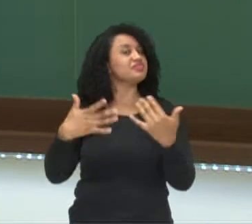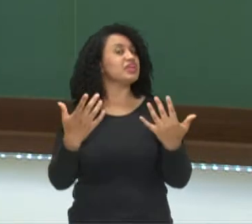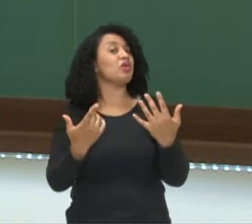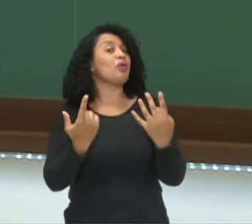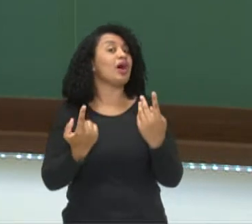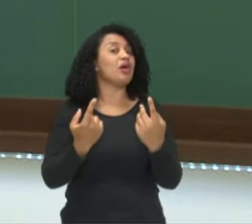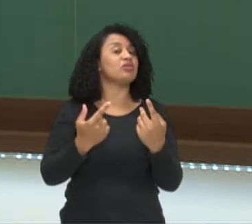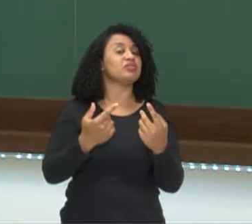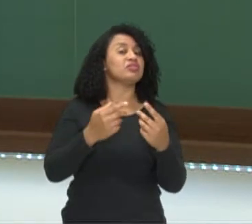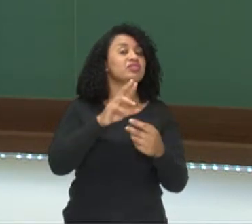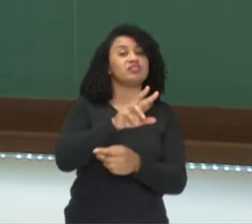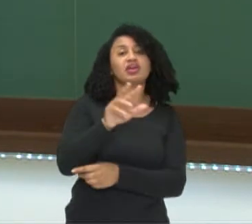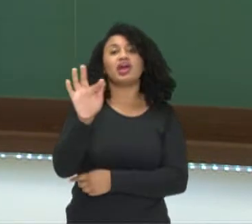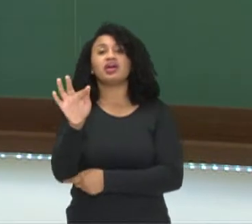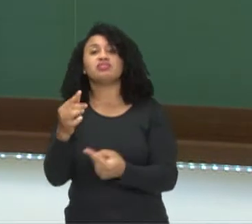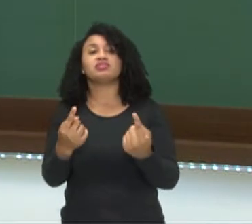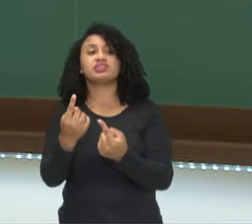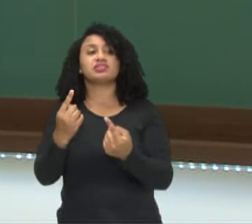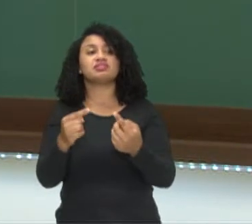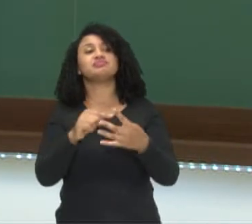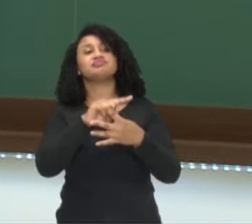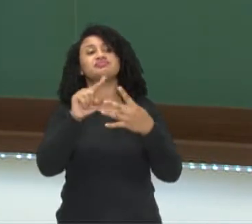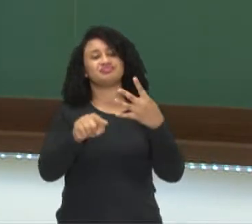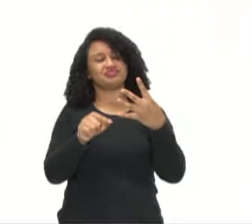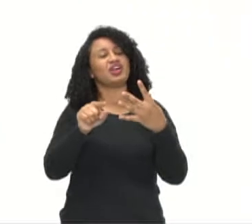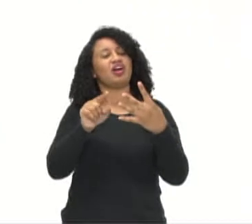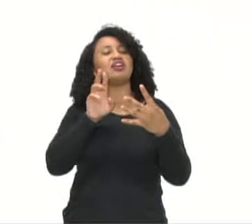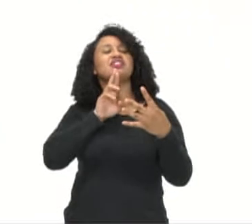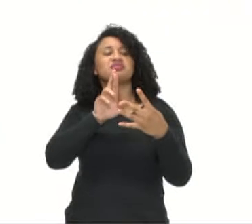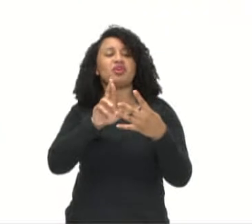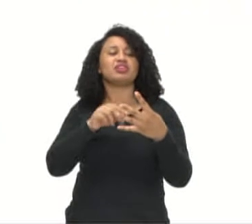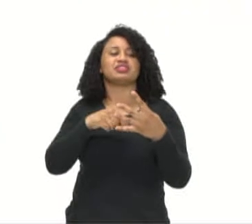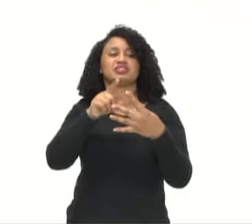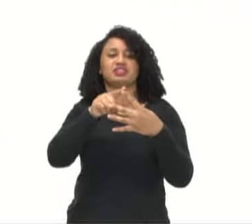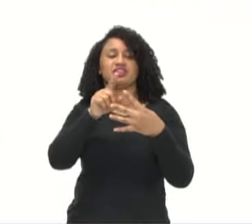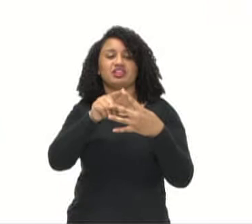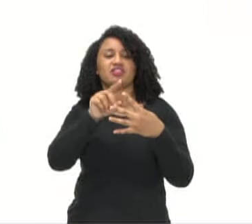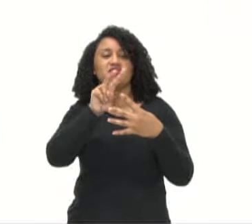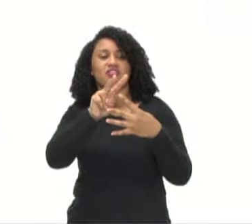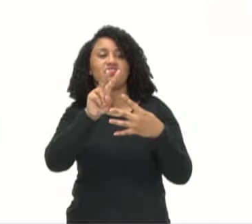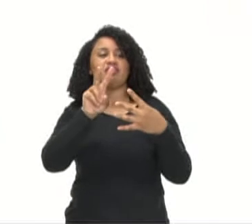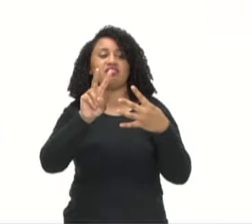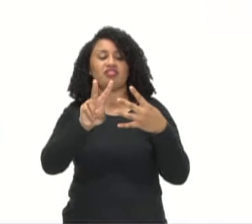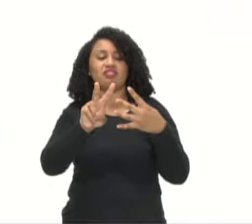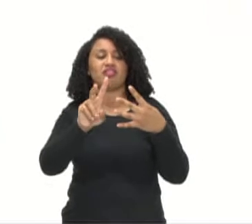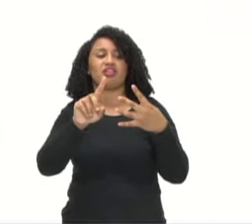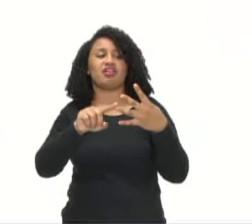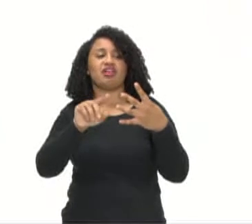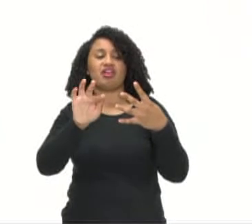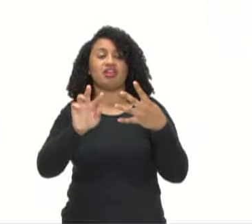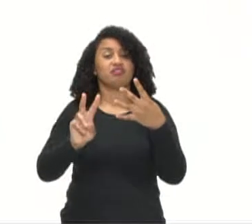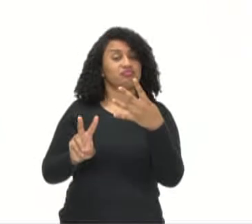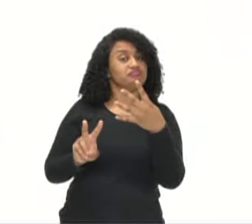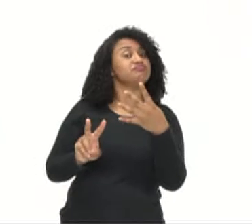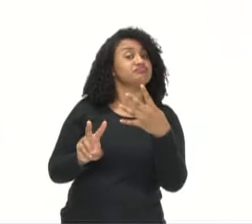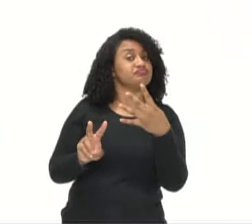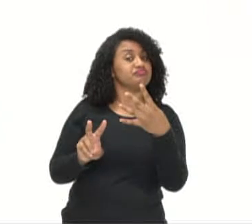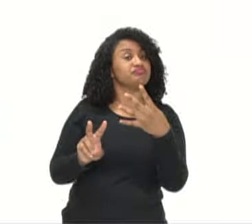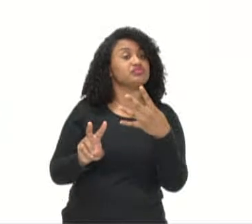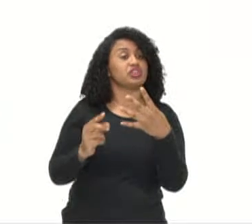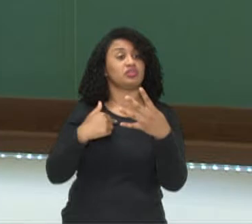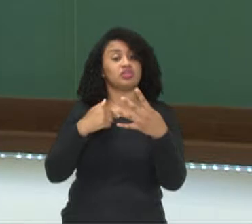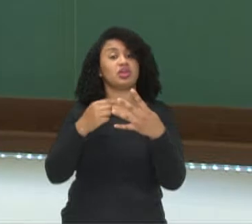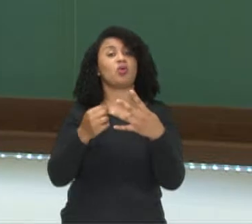V ou F? Quer ver? Tcharam! Ó a resposta aí, ó. V, V, F, V. Então, nós